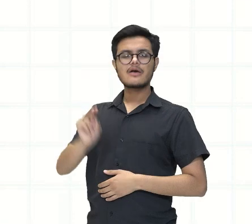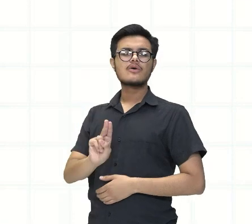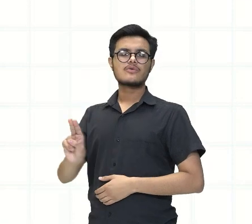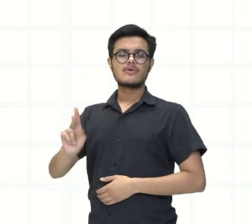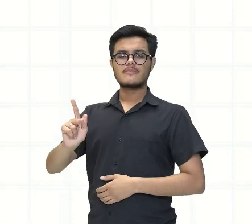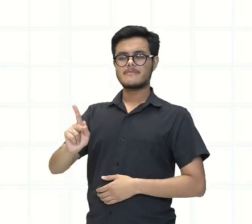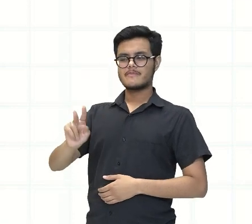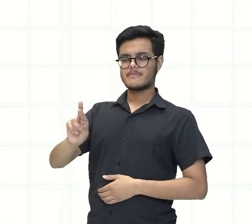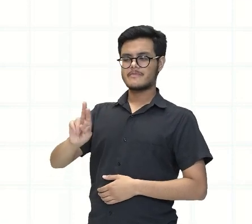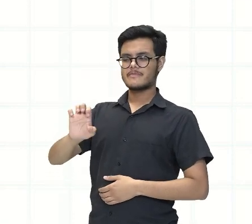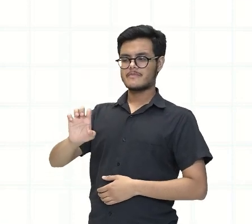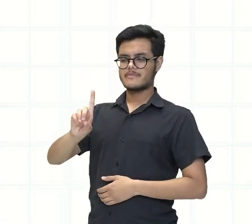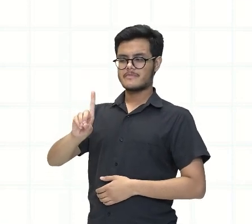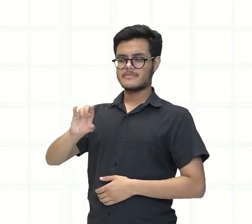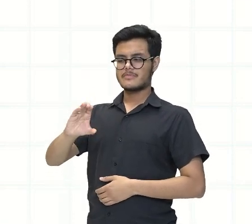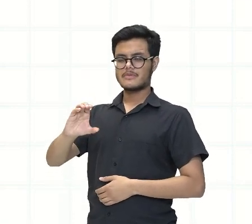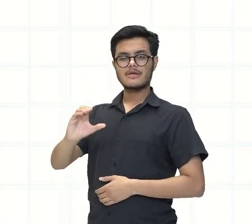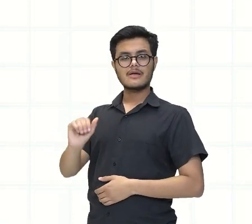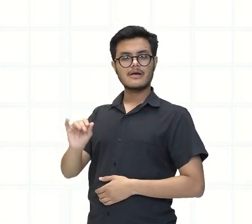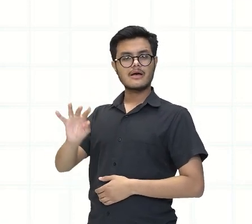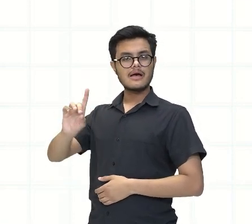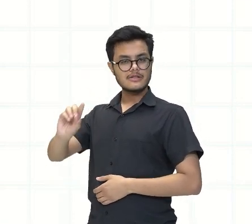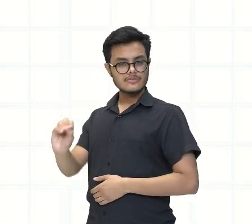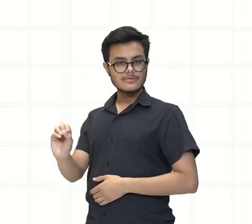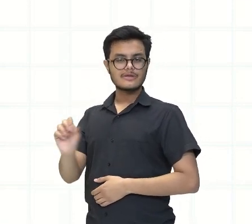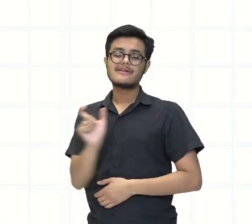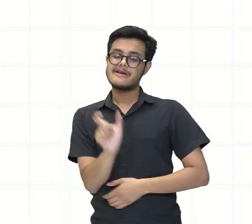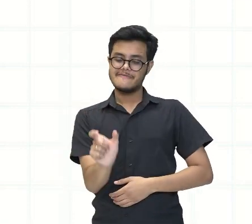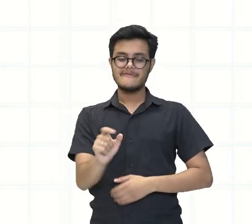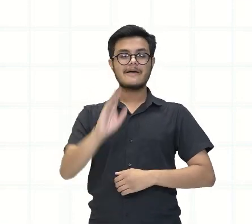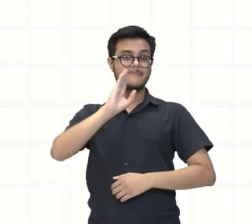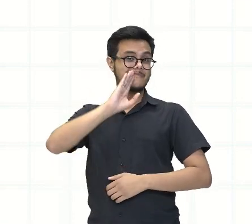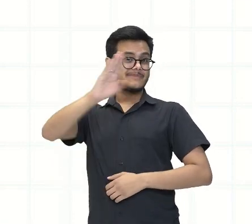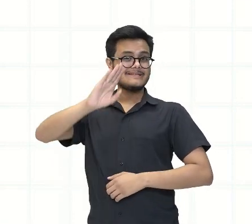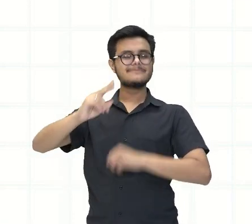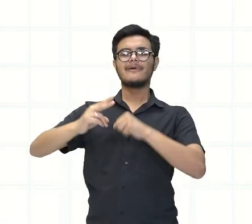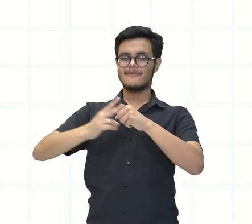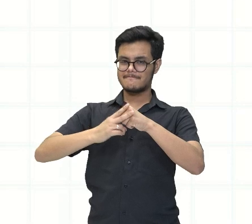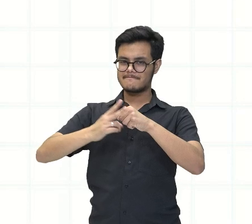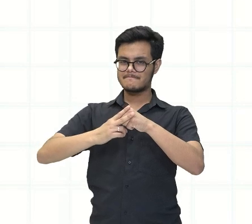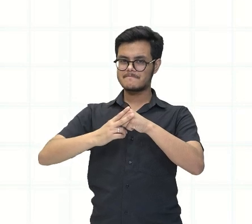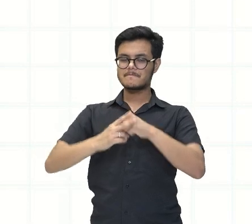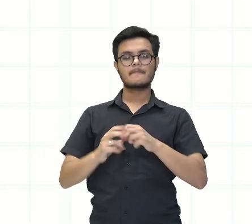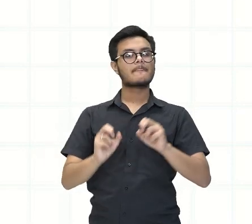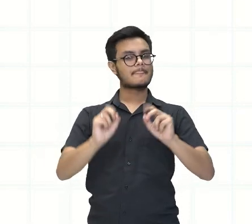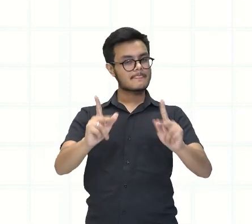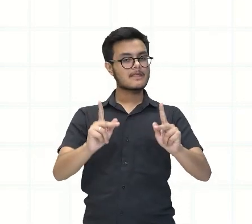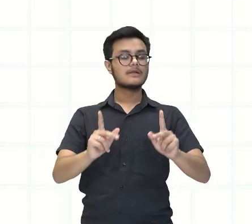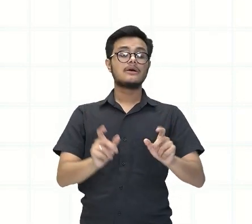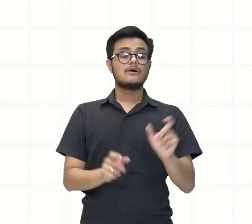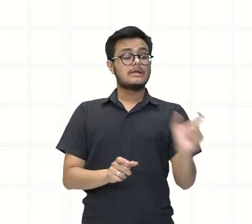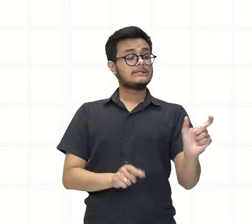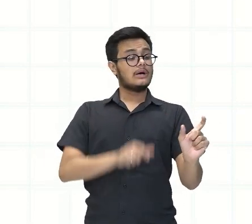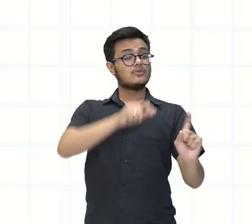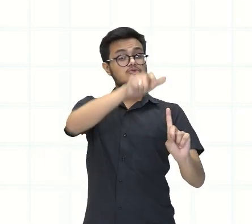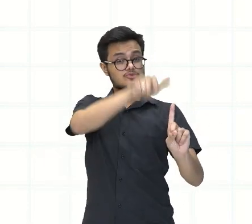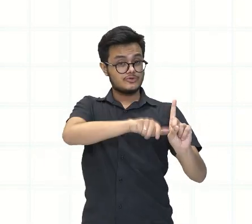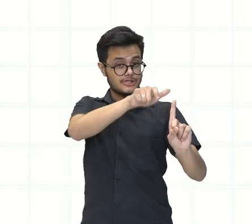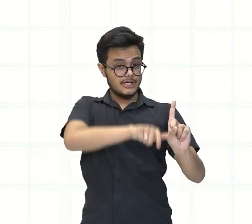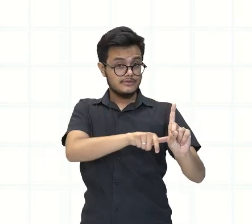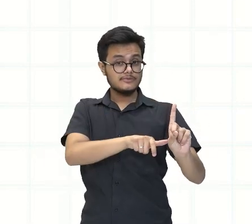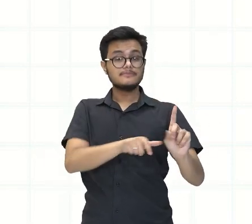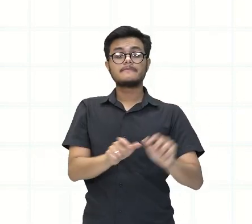como palavra mais importante, tá? Então, quando eu tenho um predicado que tem esse verbo que é significativo, ou verbo de